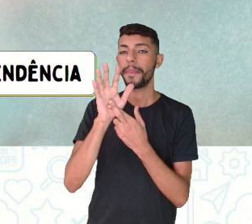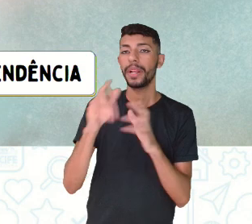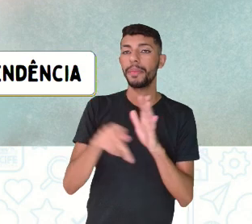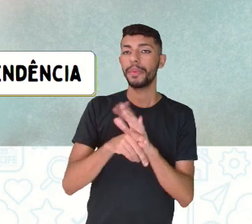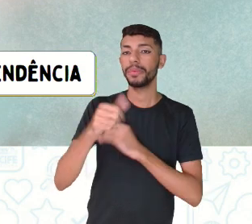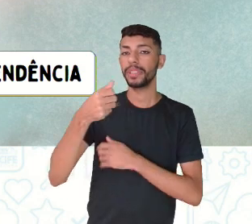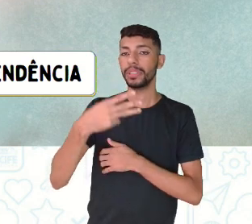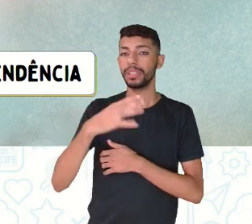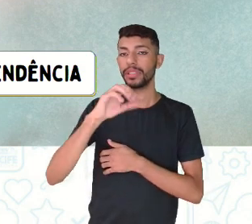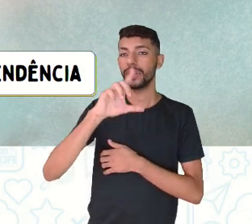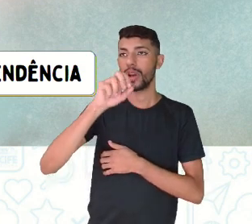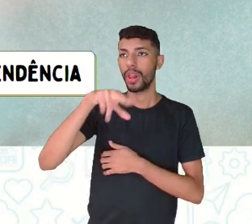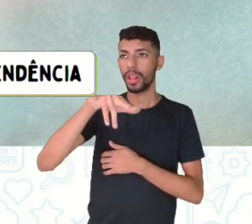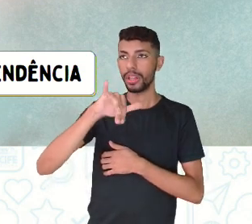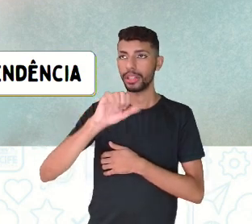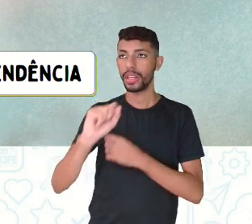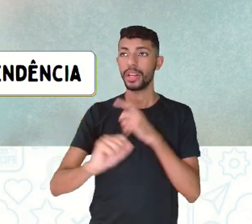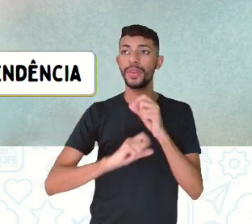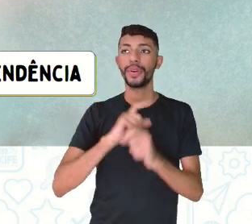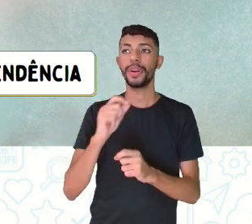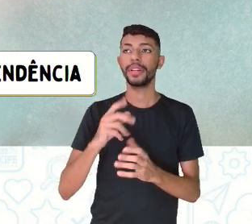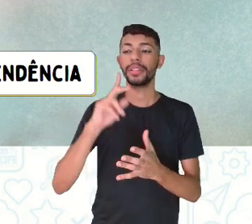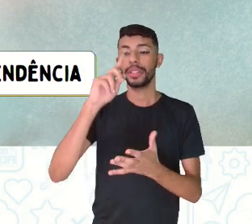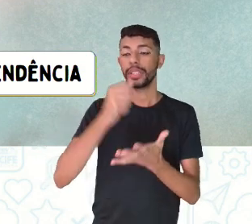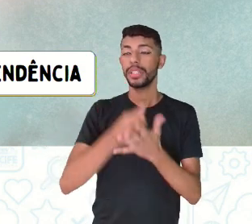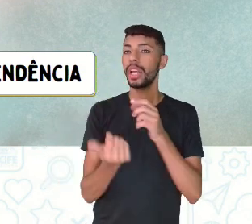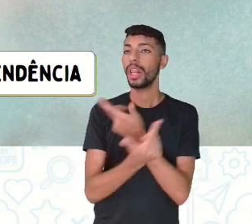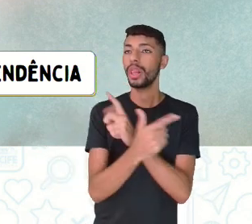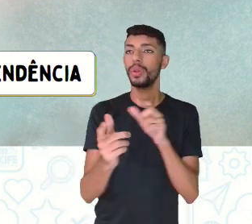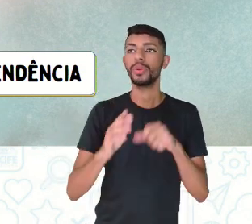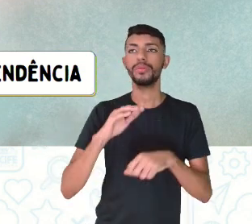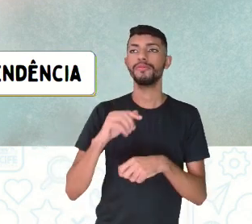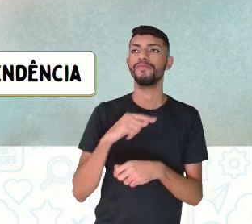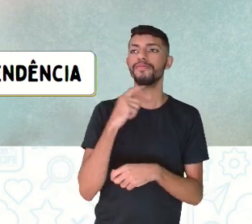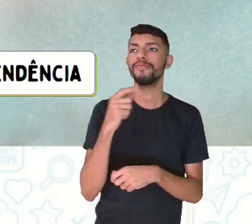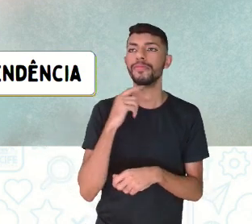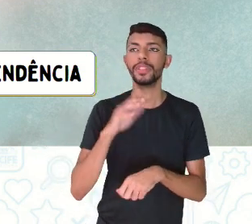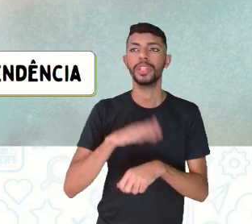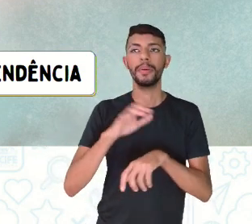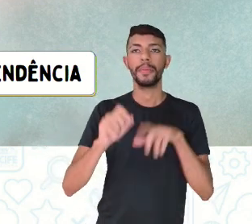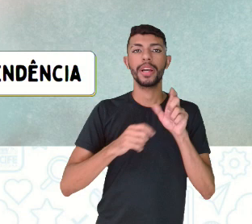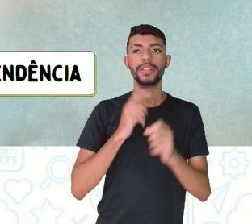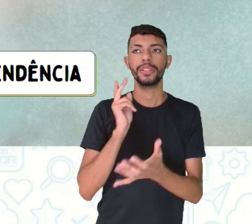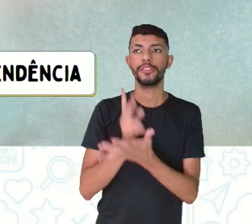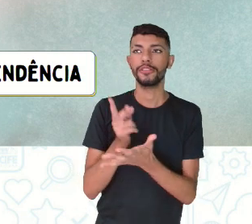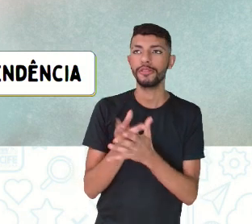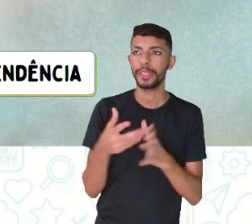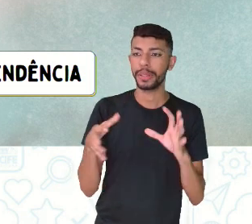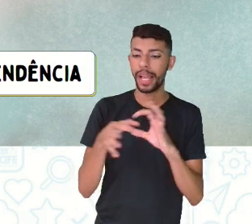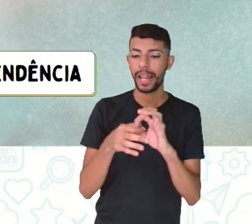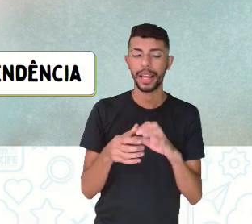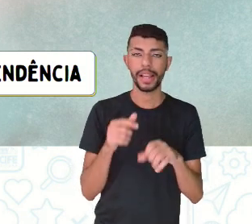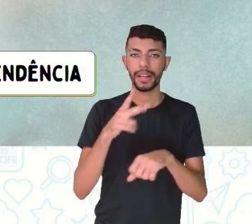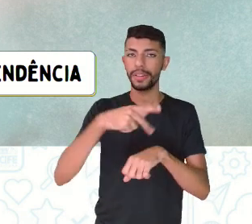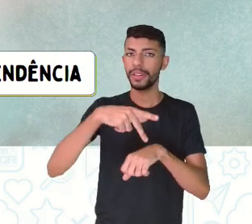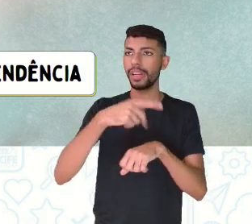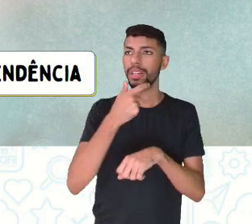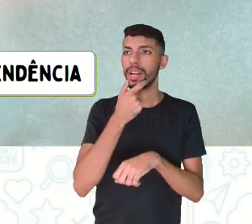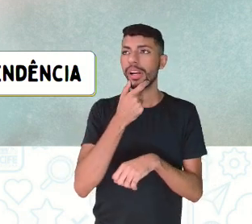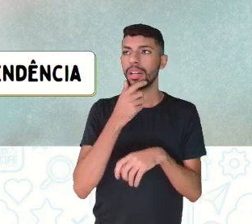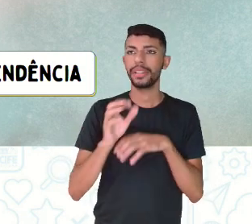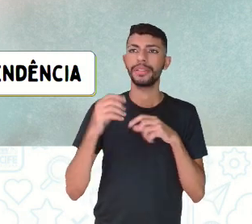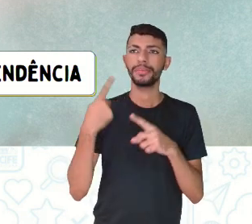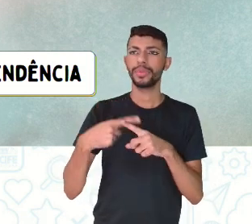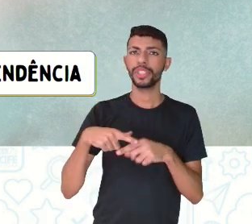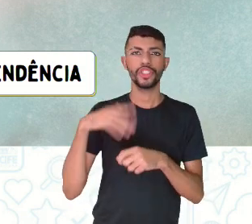das 13 colônias alegaram não haver mais condições de manter laços coloniais com a Inglaterra, porque estava demais, né?